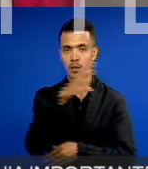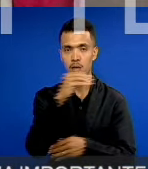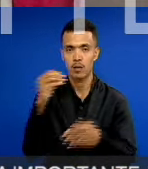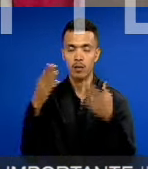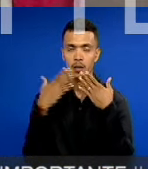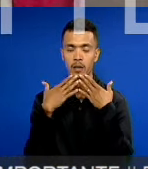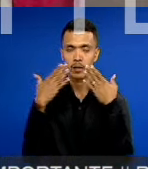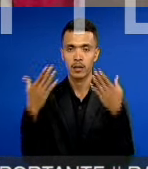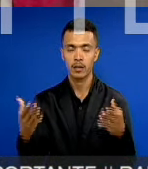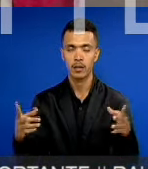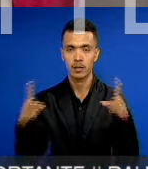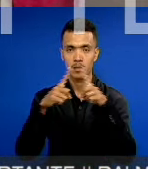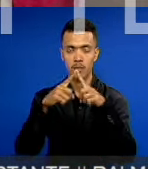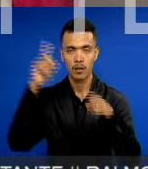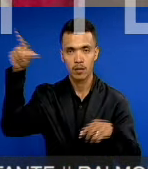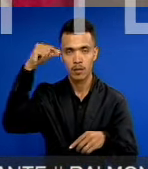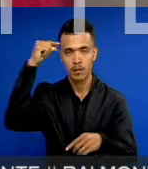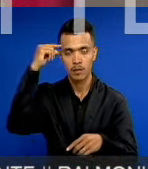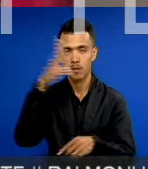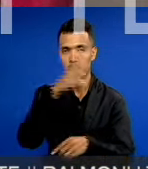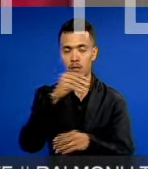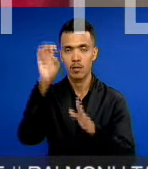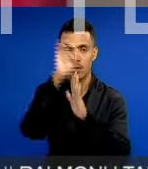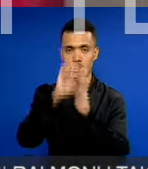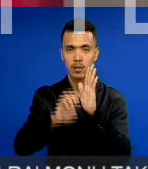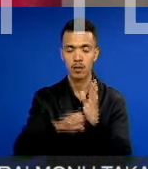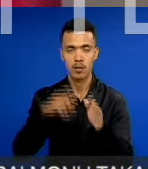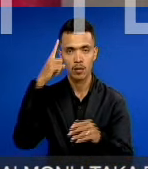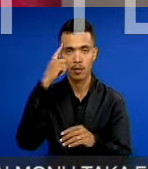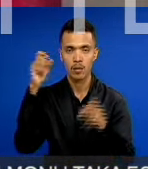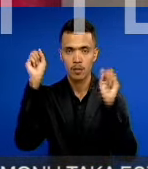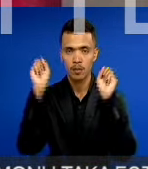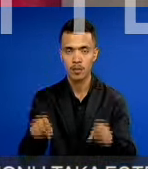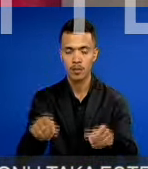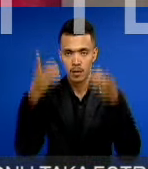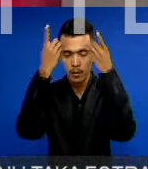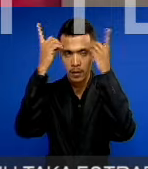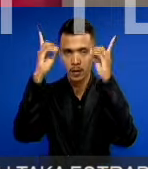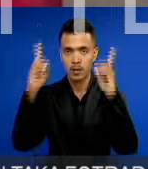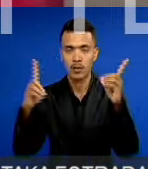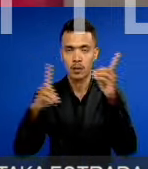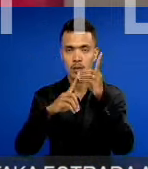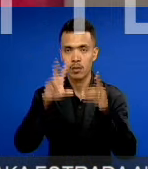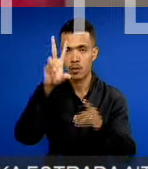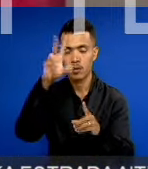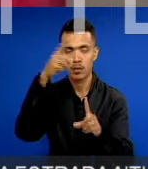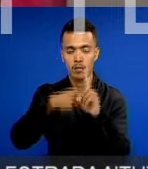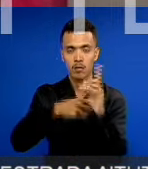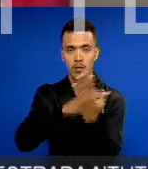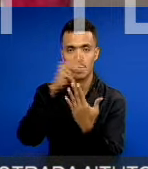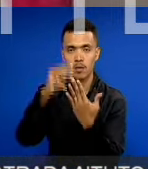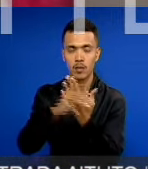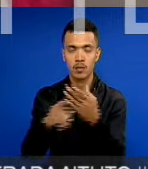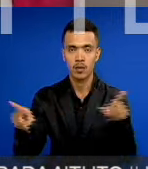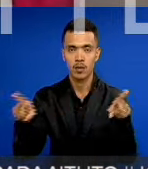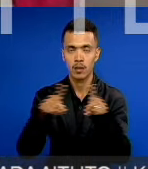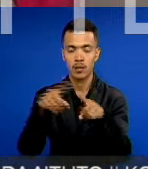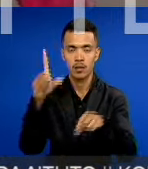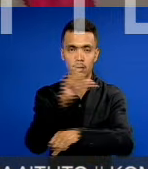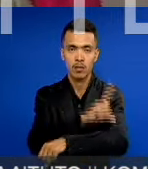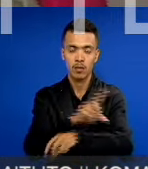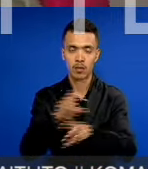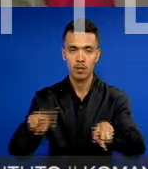ba governo no estado tamba bela hili ona ka decidi ona loron 3 de março hanesan loron ba veterano sera hoto